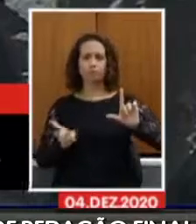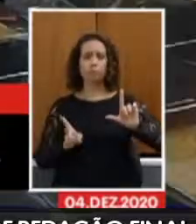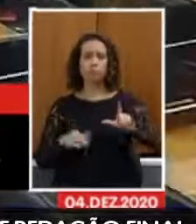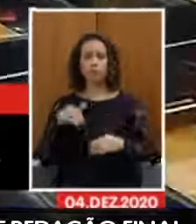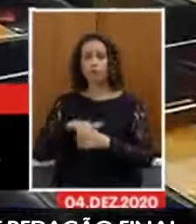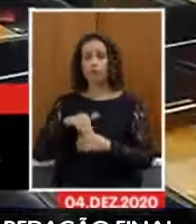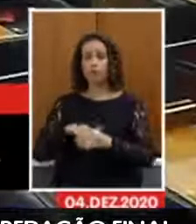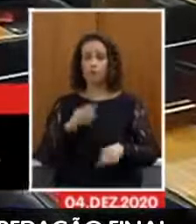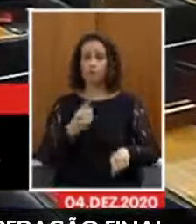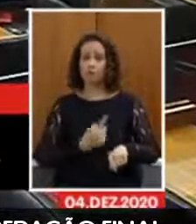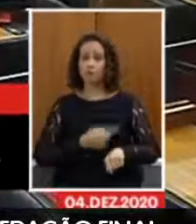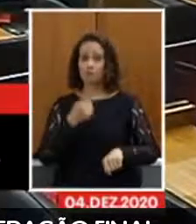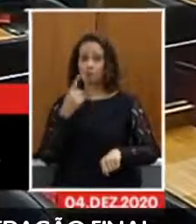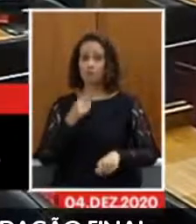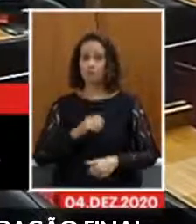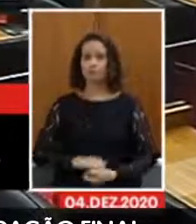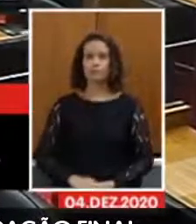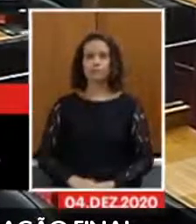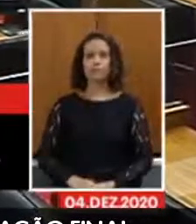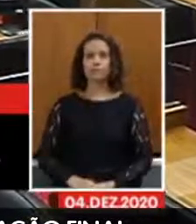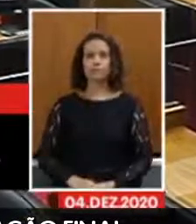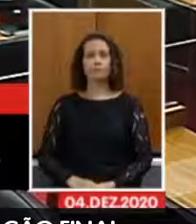votação, parecer. Em votação.